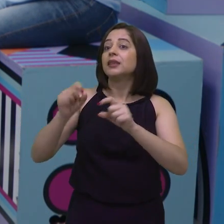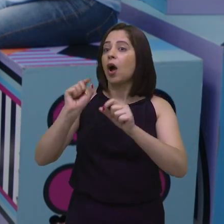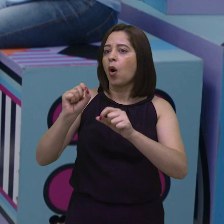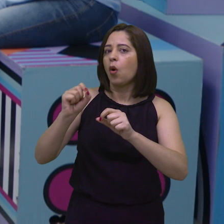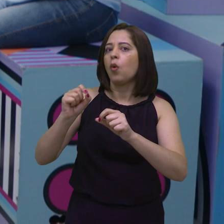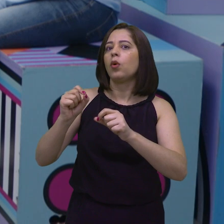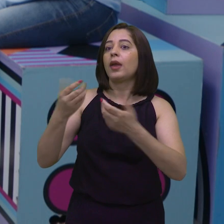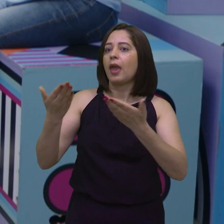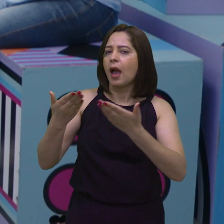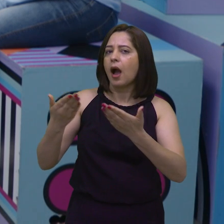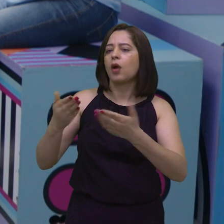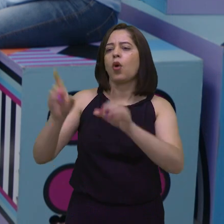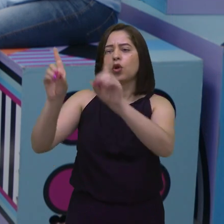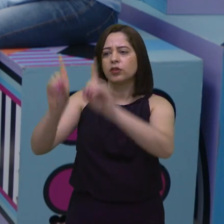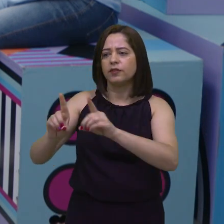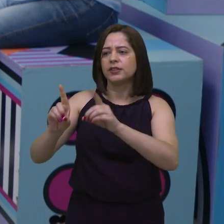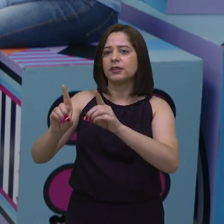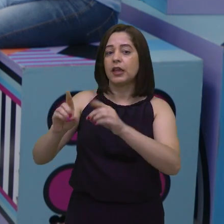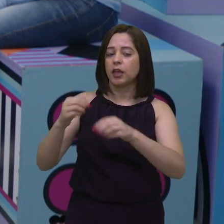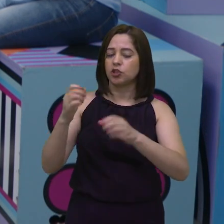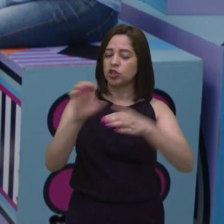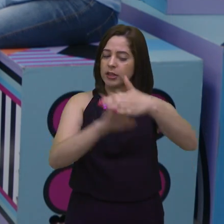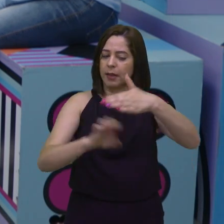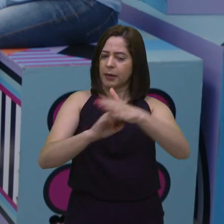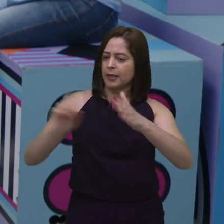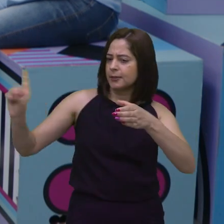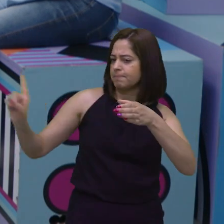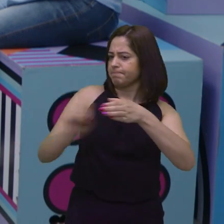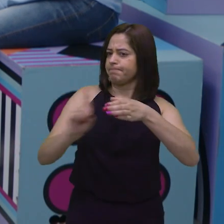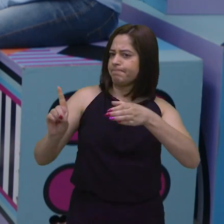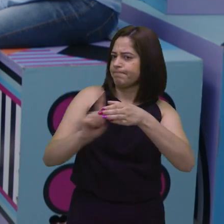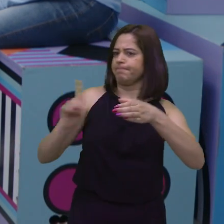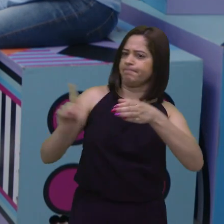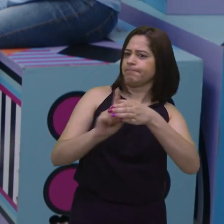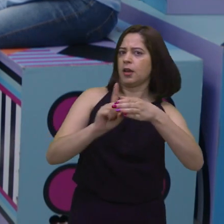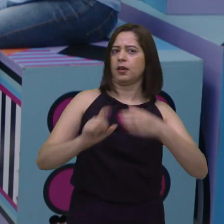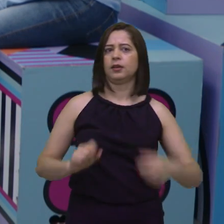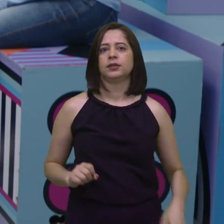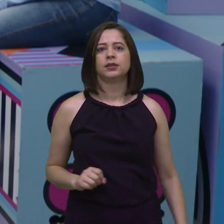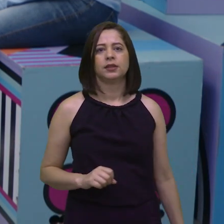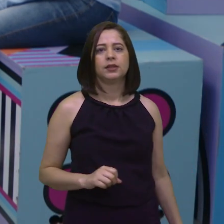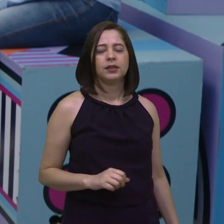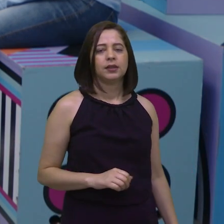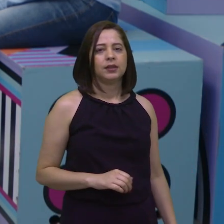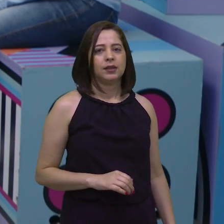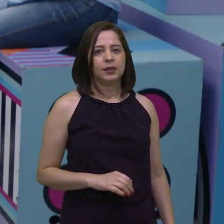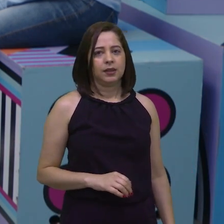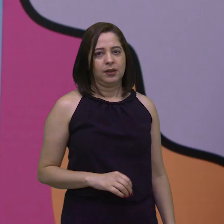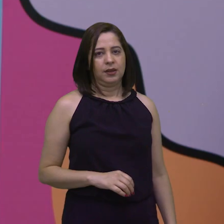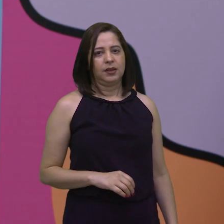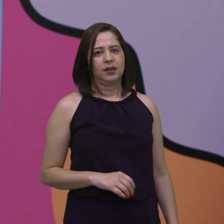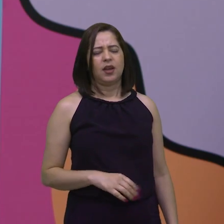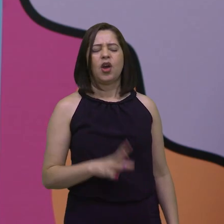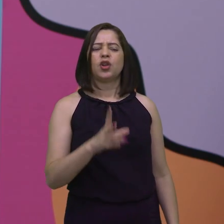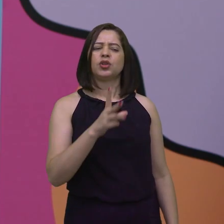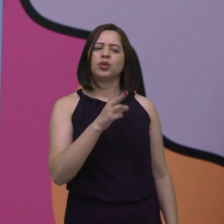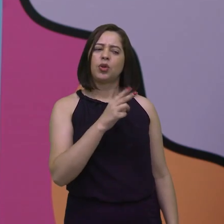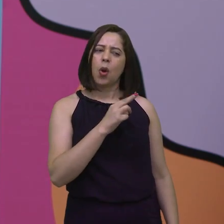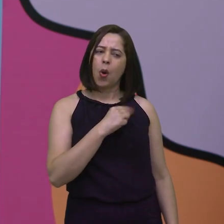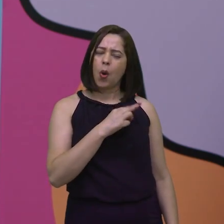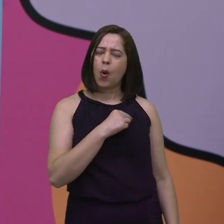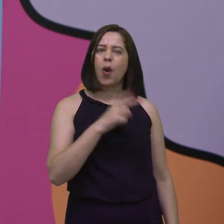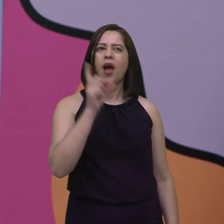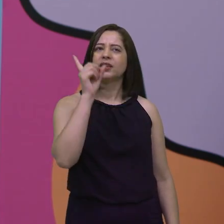mais frequente, para que a gente supere esses números? Nossa, é um